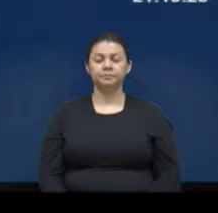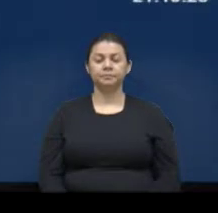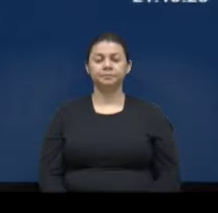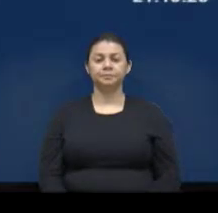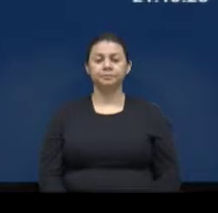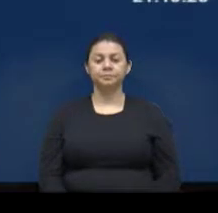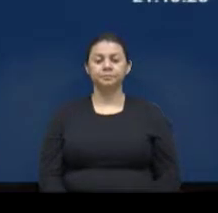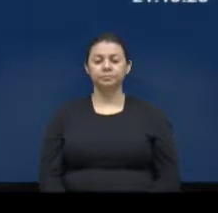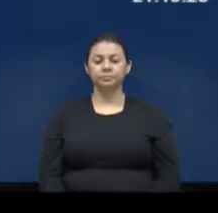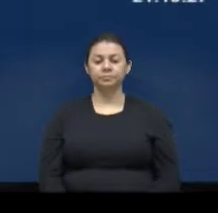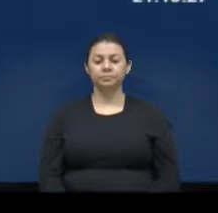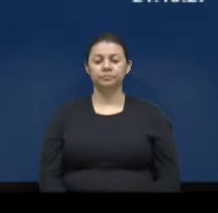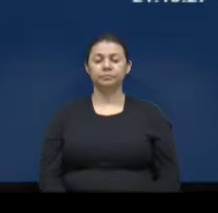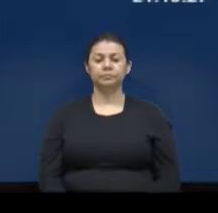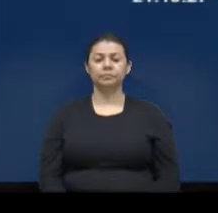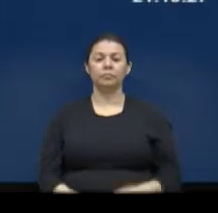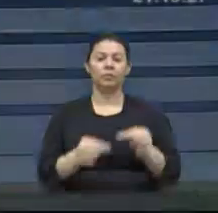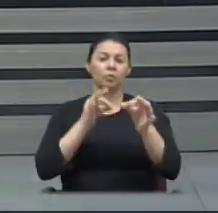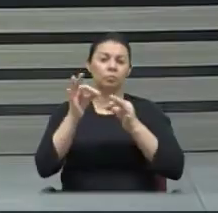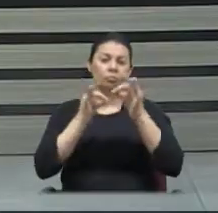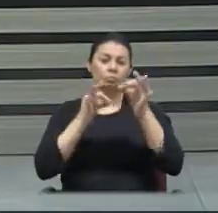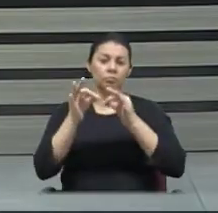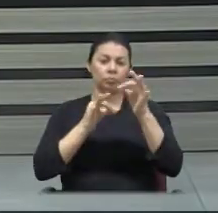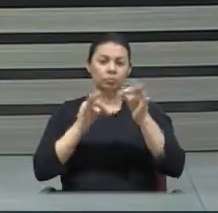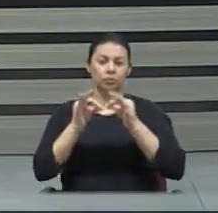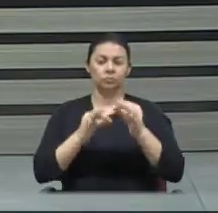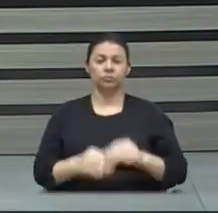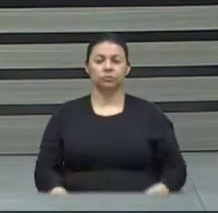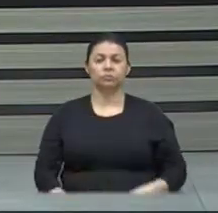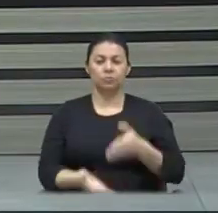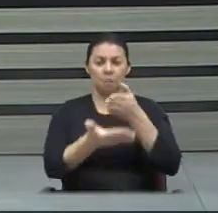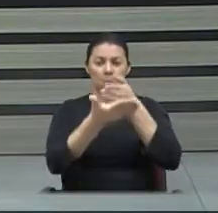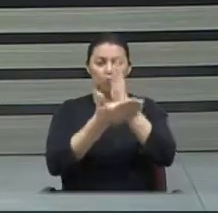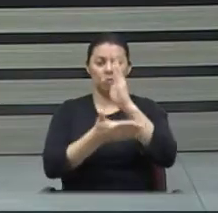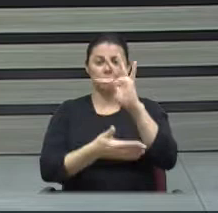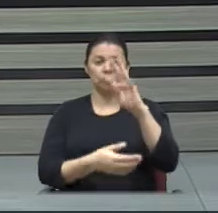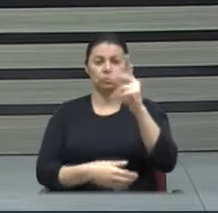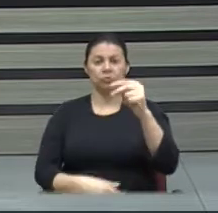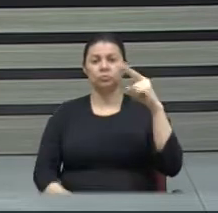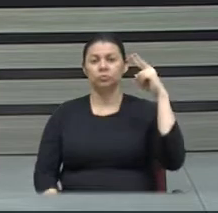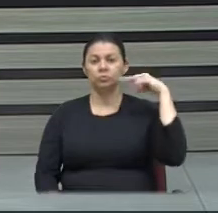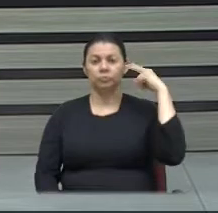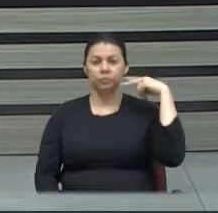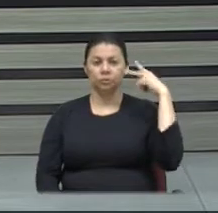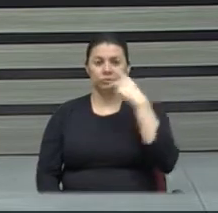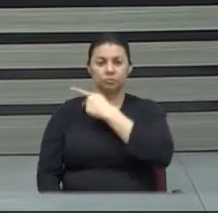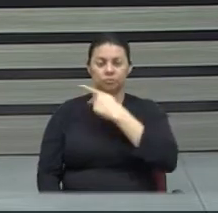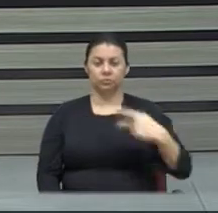o projeto vai para por todos os vereadores presentes novo cenário